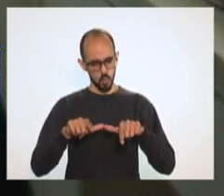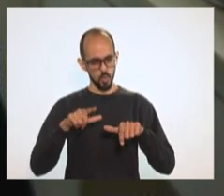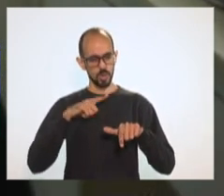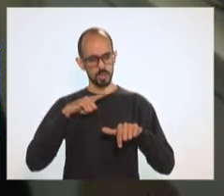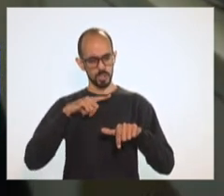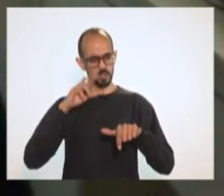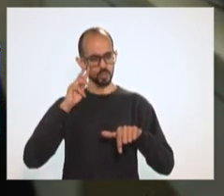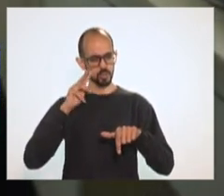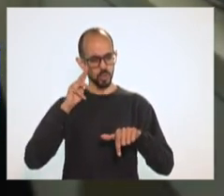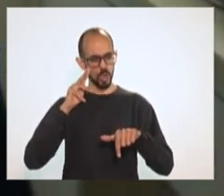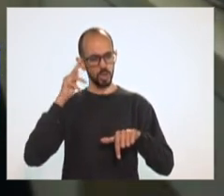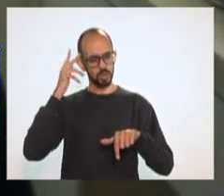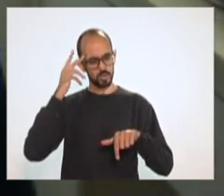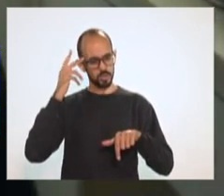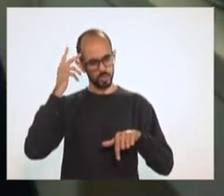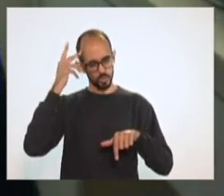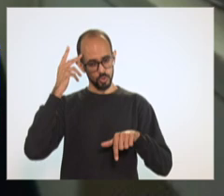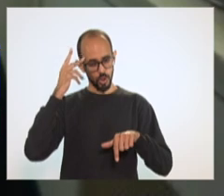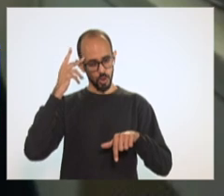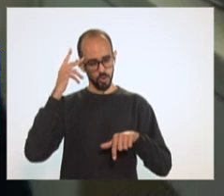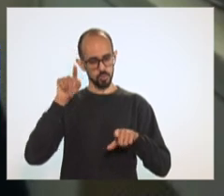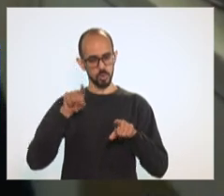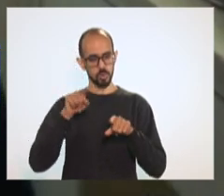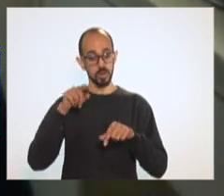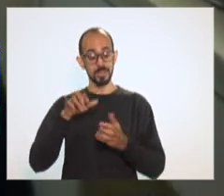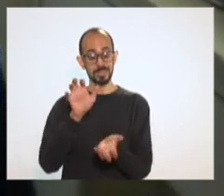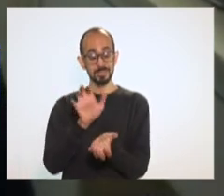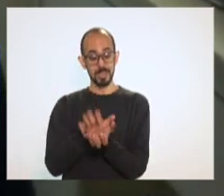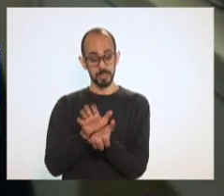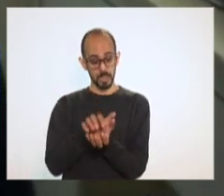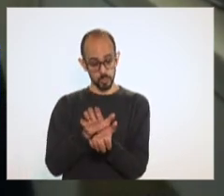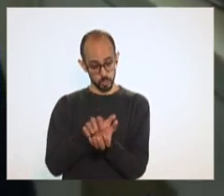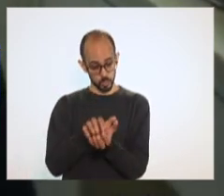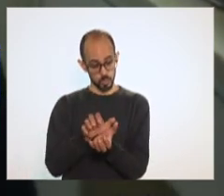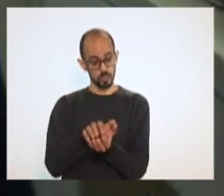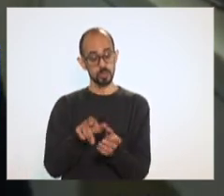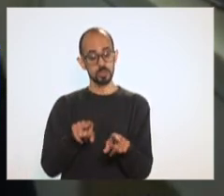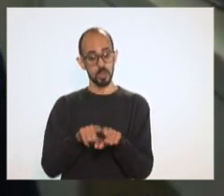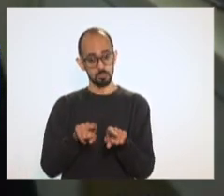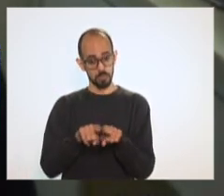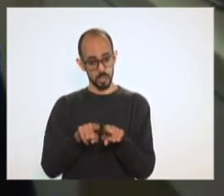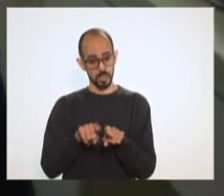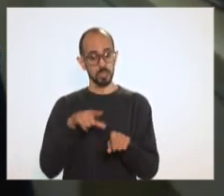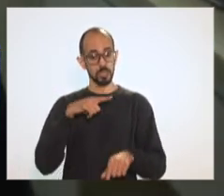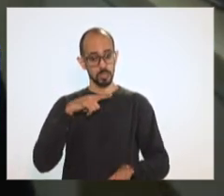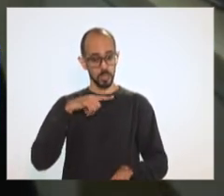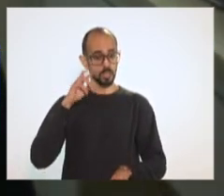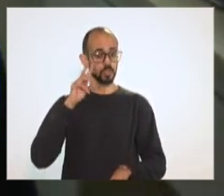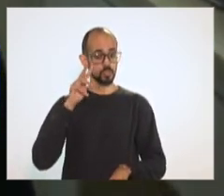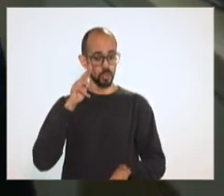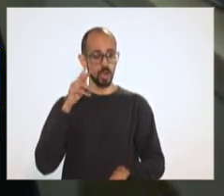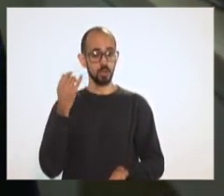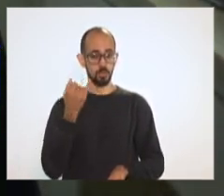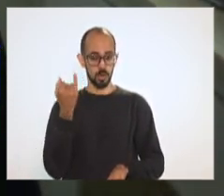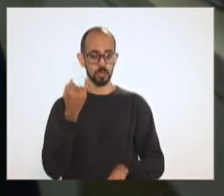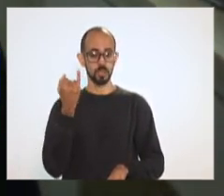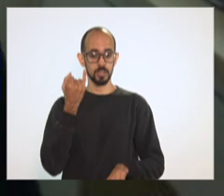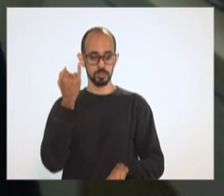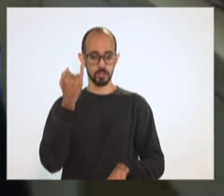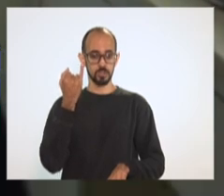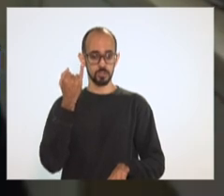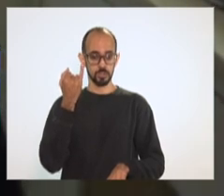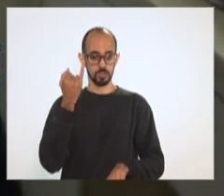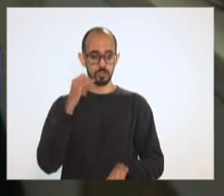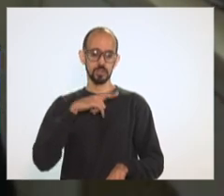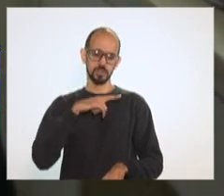a São Cristóvão a Santa Cruz que também tem um histórico muito importante a diversos